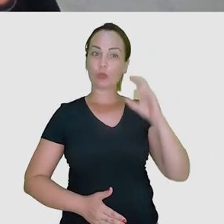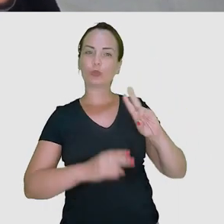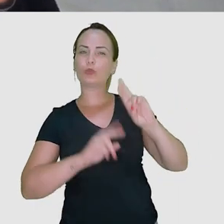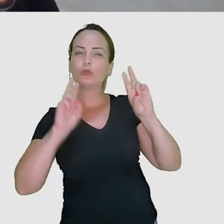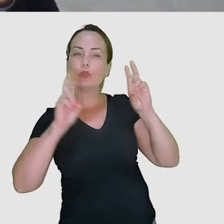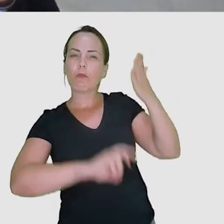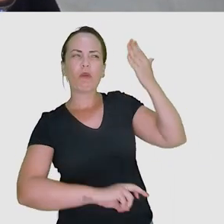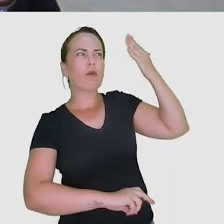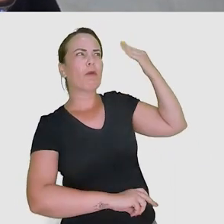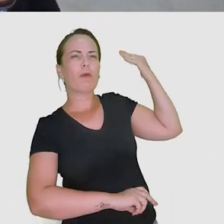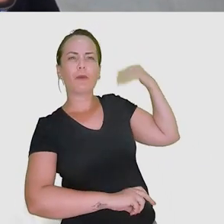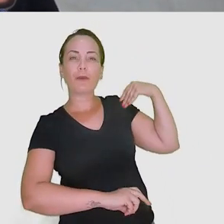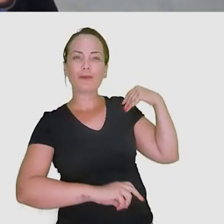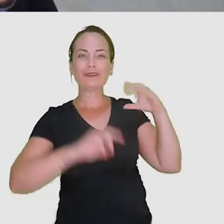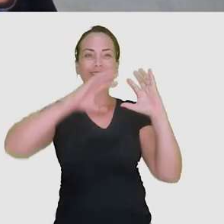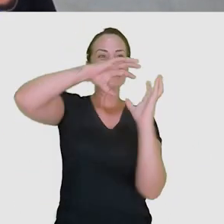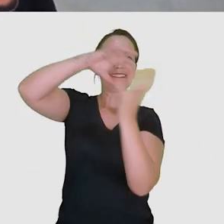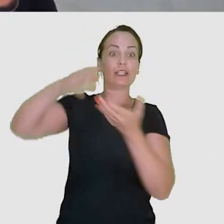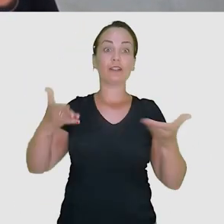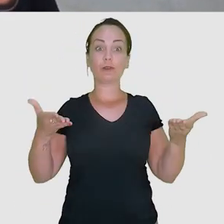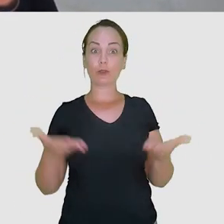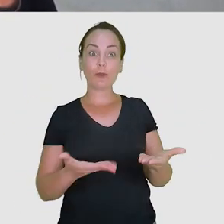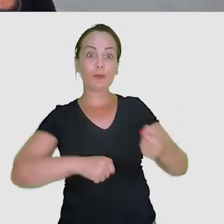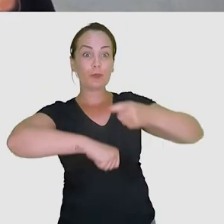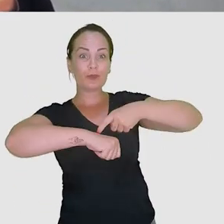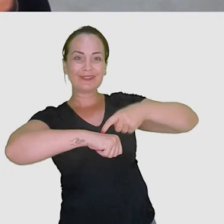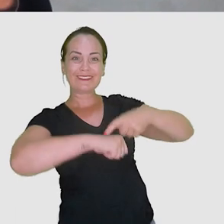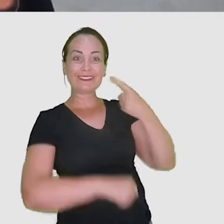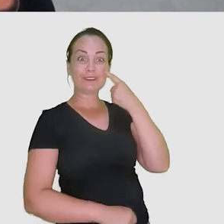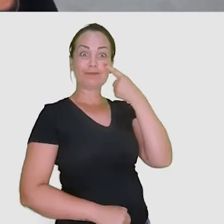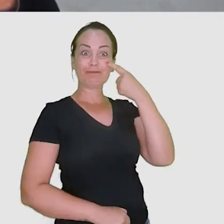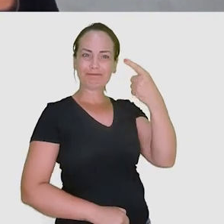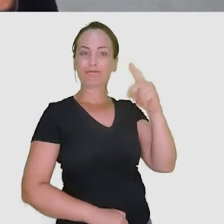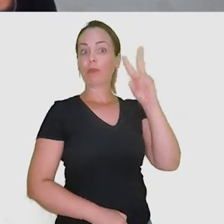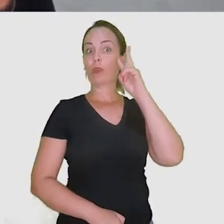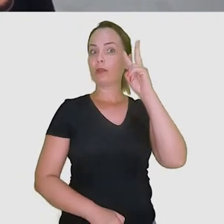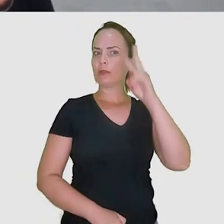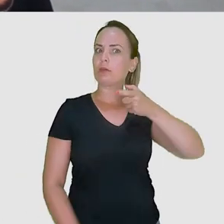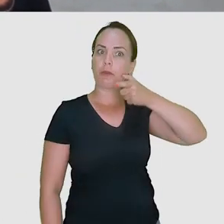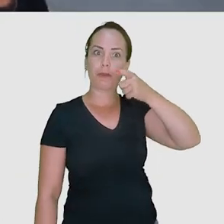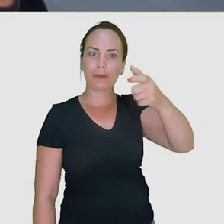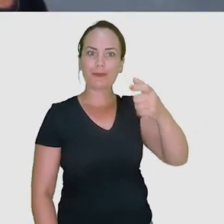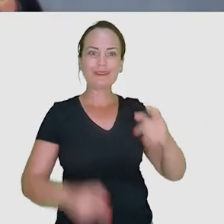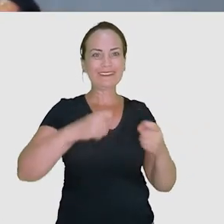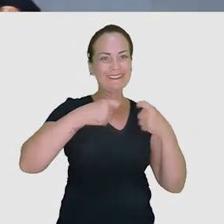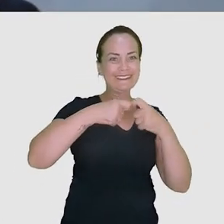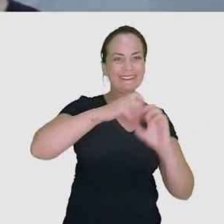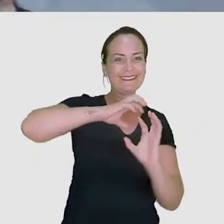astros, chegou a hora de ouvirmos um pouco mais de uma história bem interessante do Bola de Meia. Roda aí,